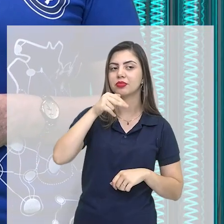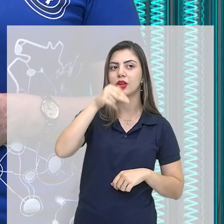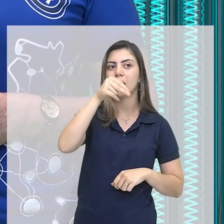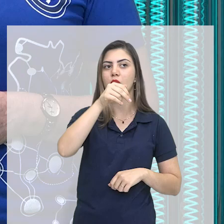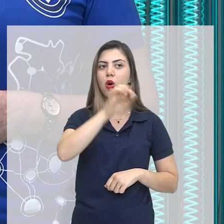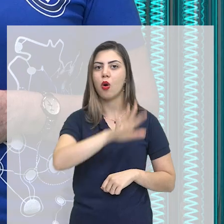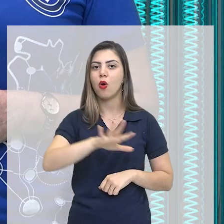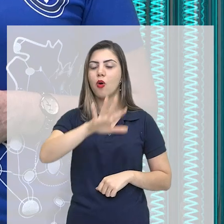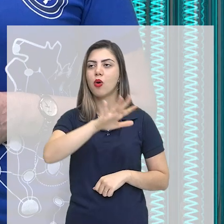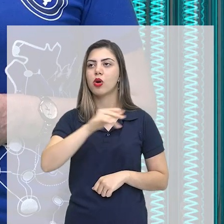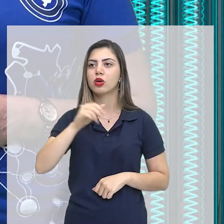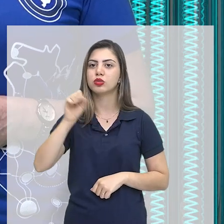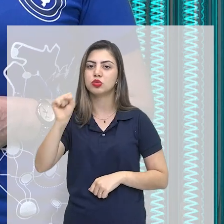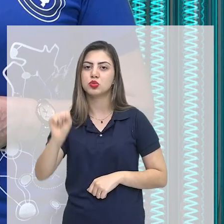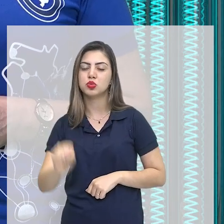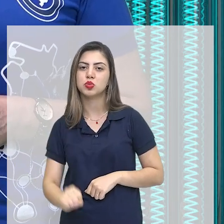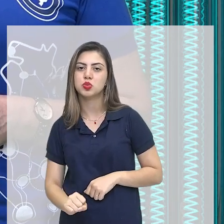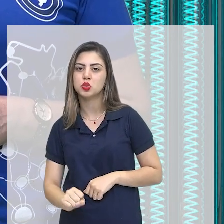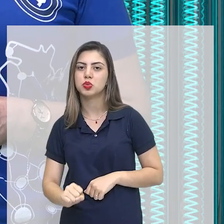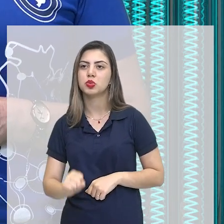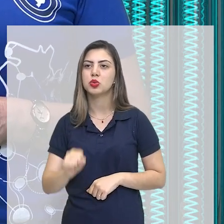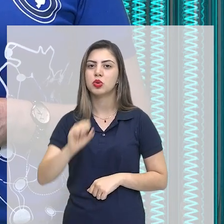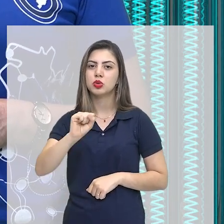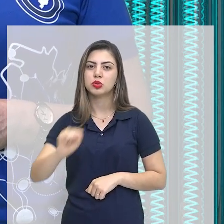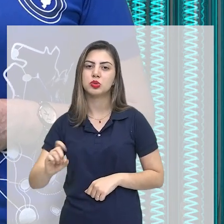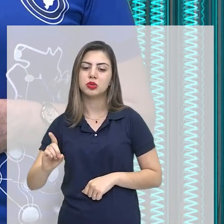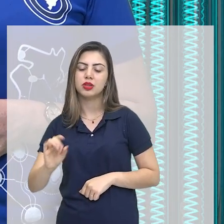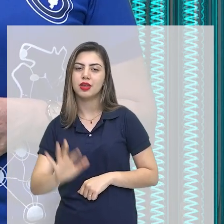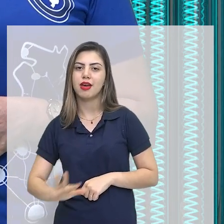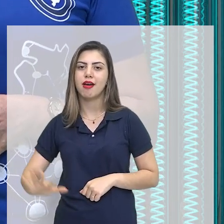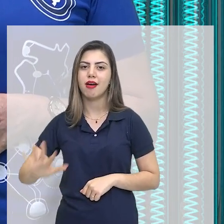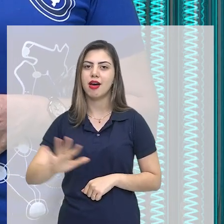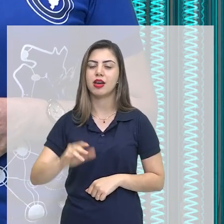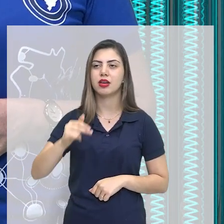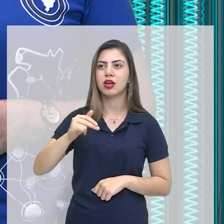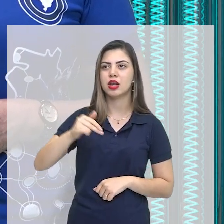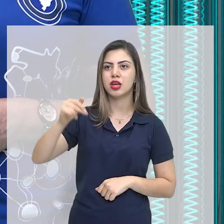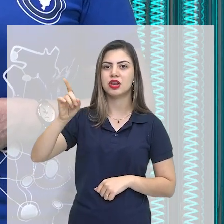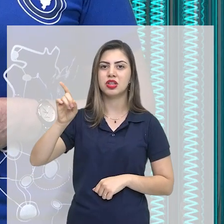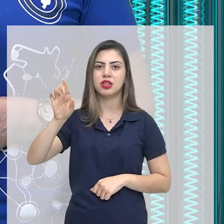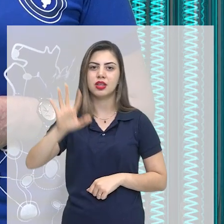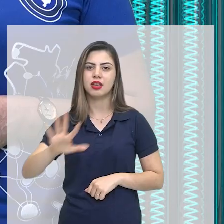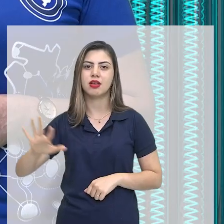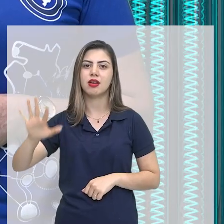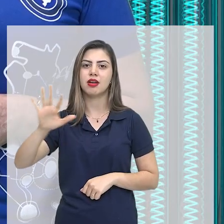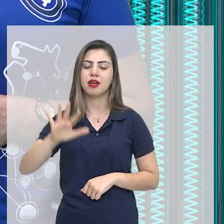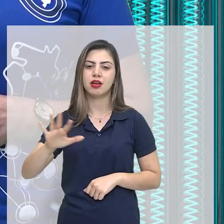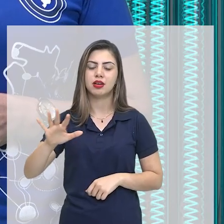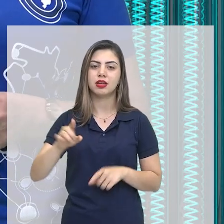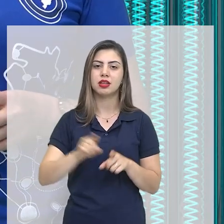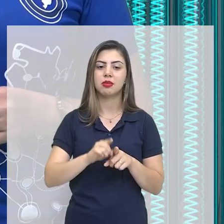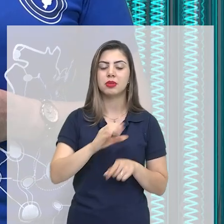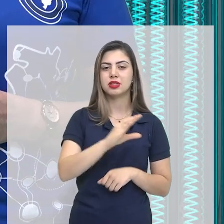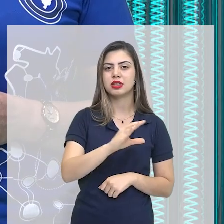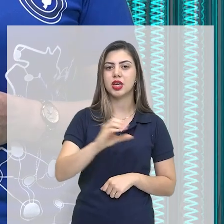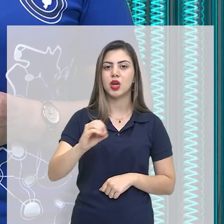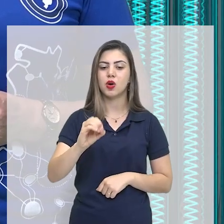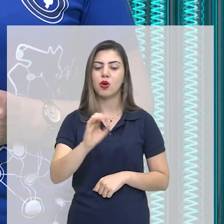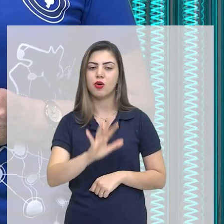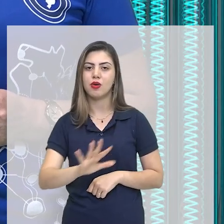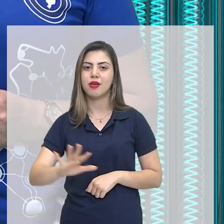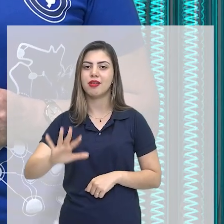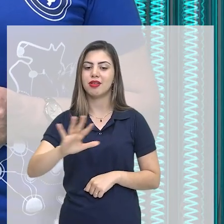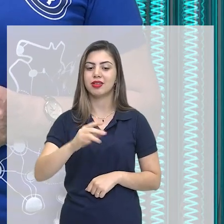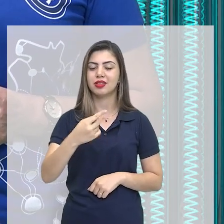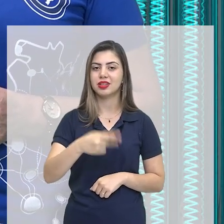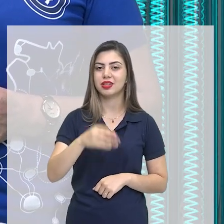norte, na região sul, na região sudeste, na região nordeste e na região centro-oeste do